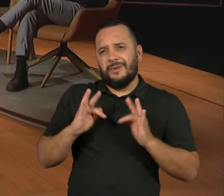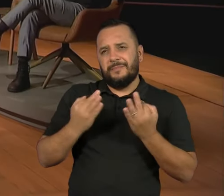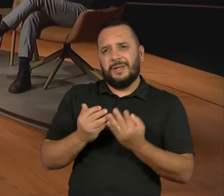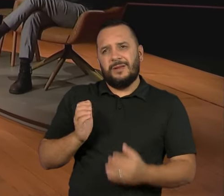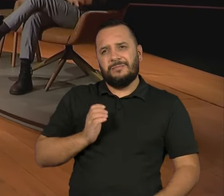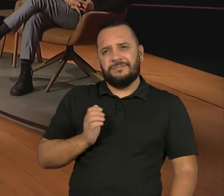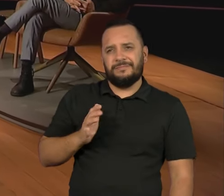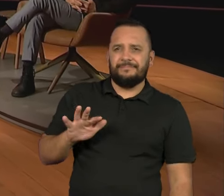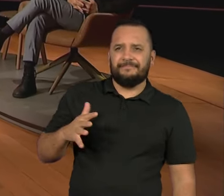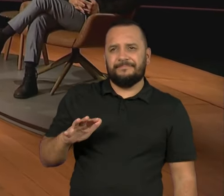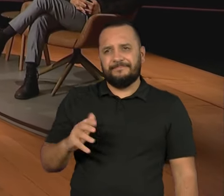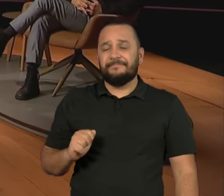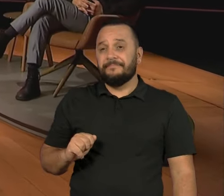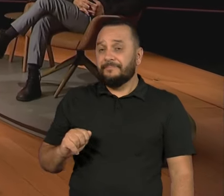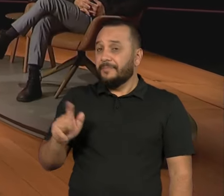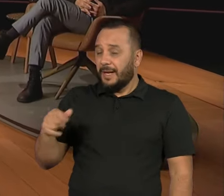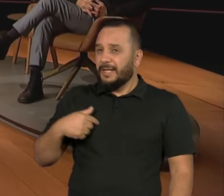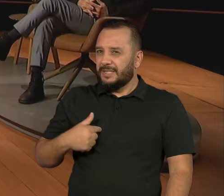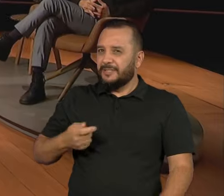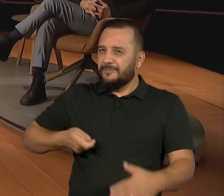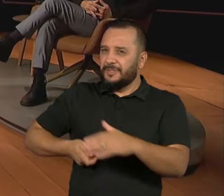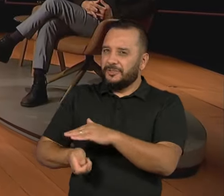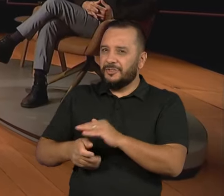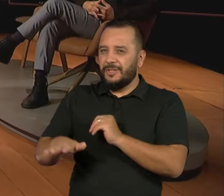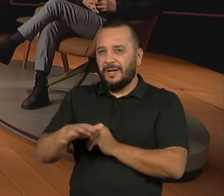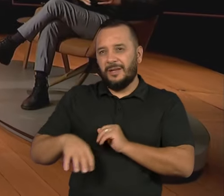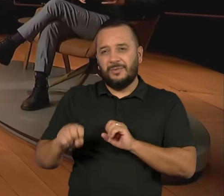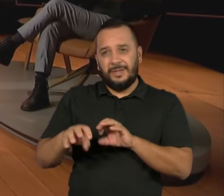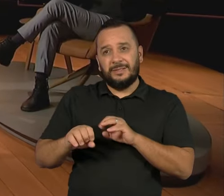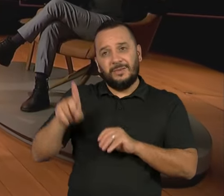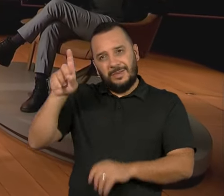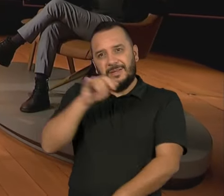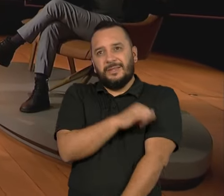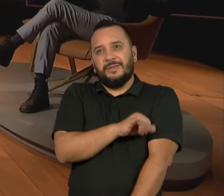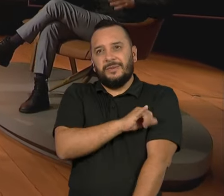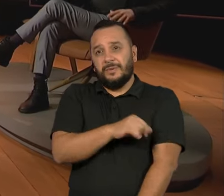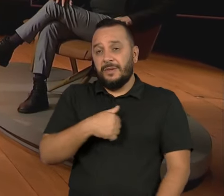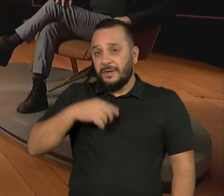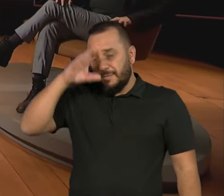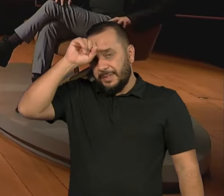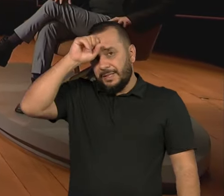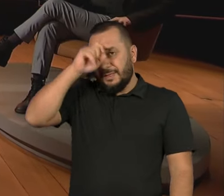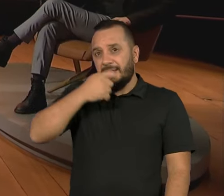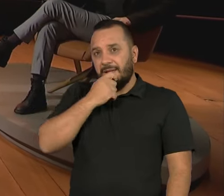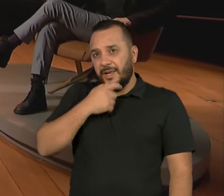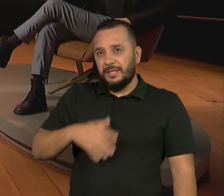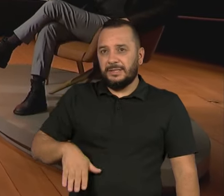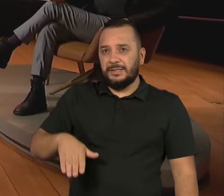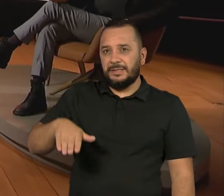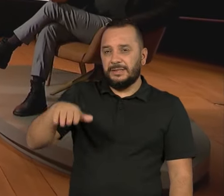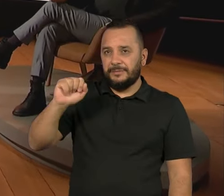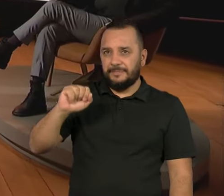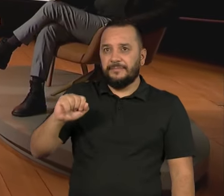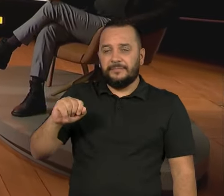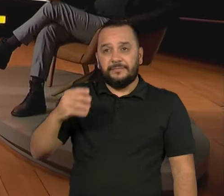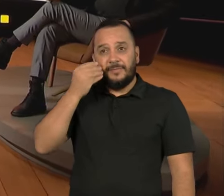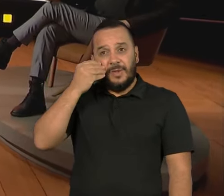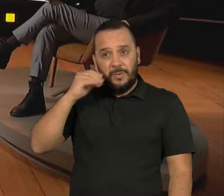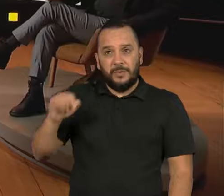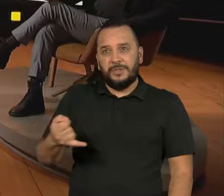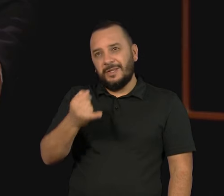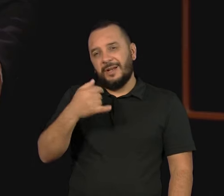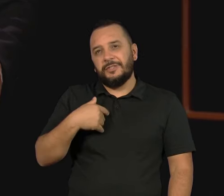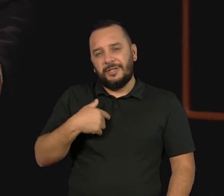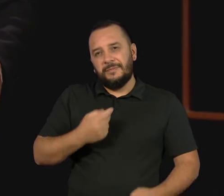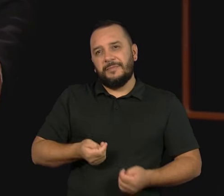eles investiam na educação da gente. Então, meu pai tinha isso, que eu tinha que aprender inglês desde novo. Então, quando surgiu essa oportunidade de bolsa